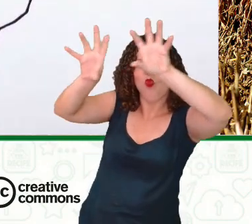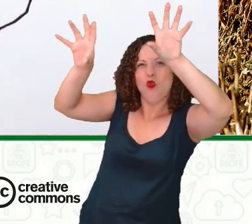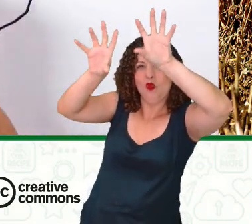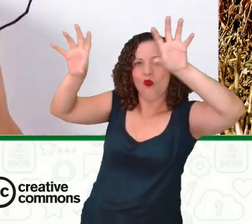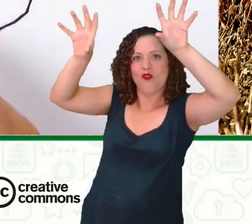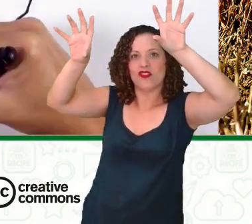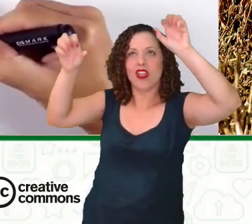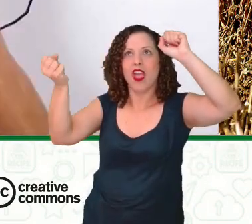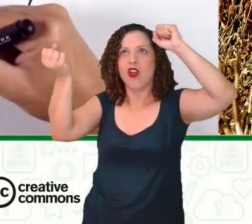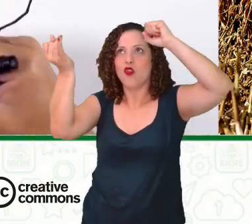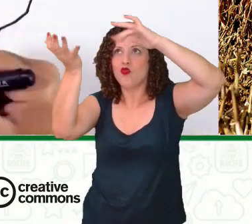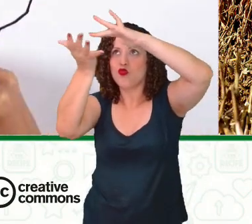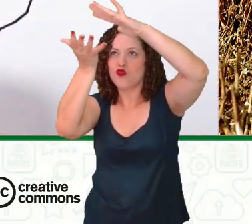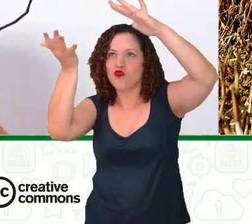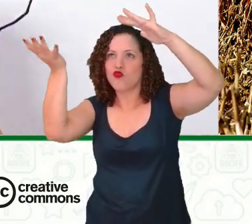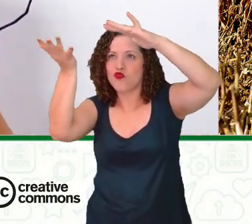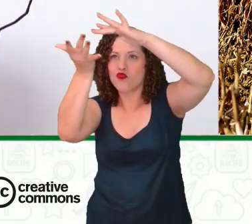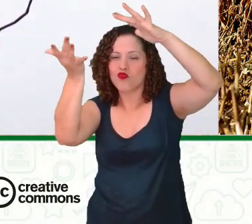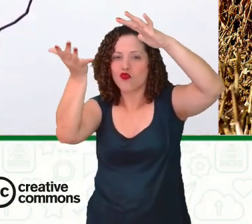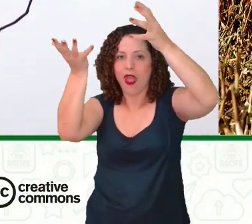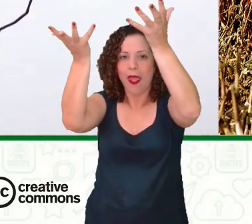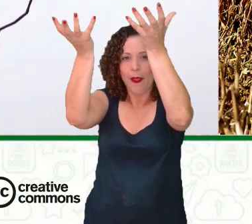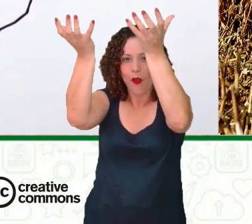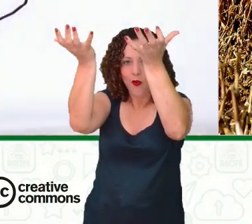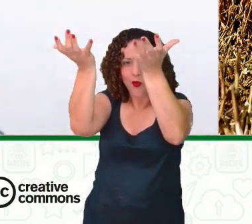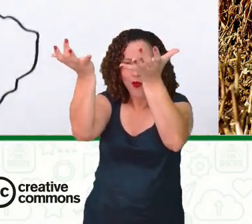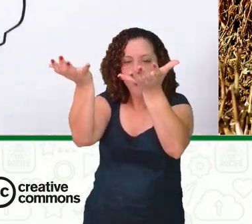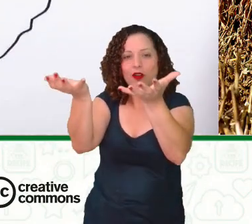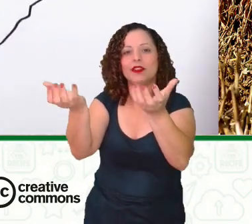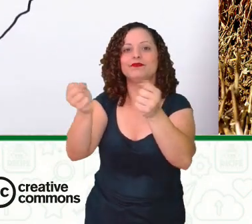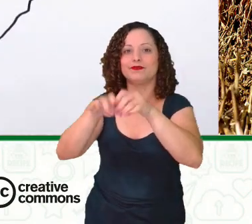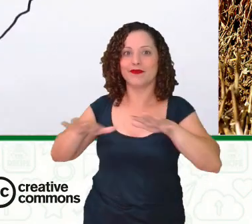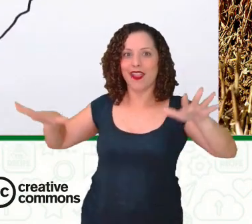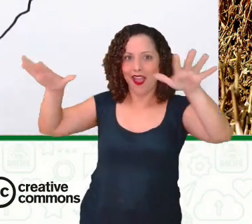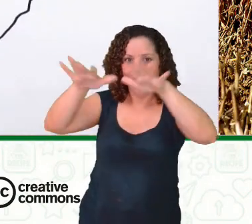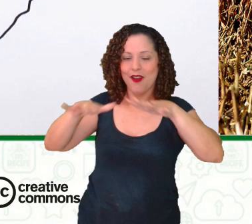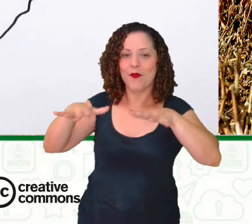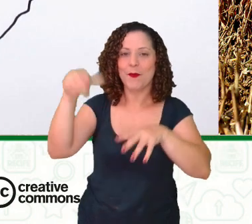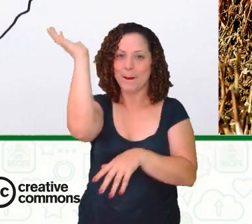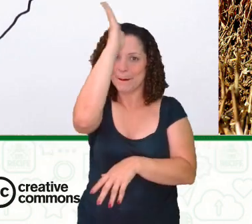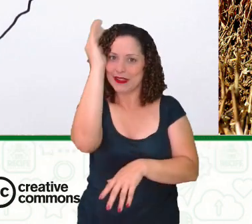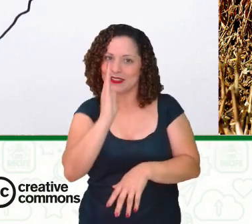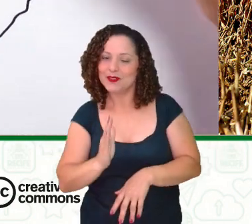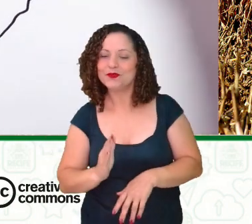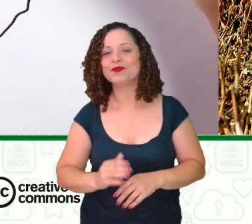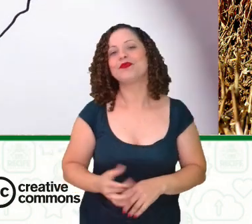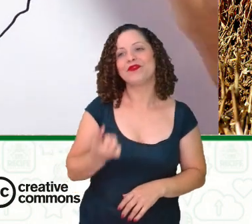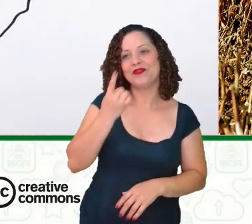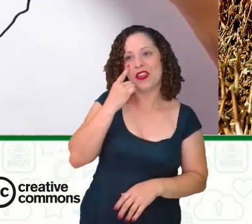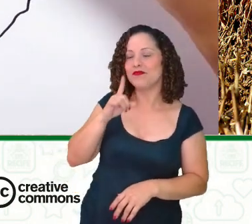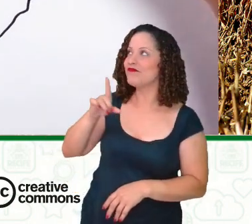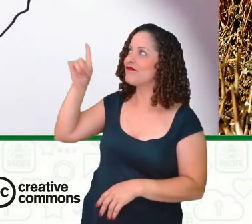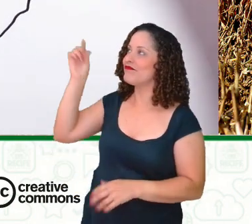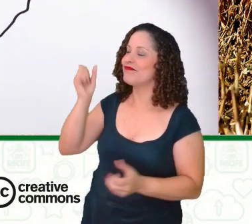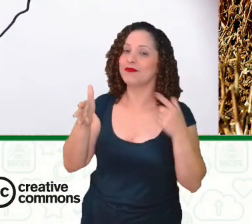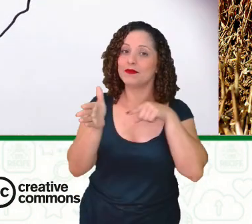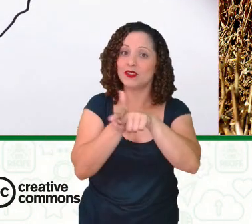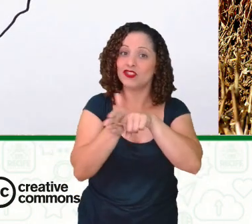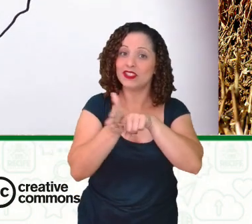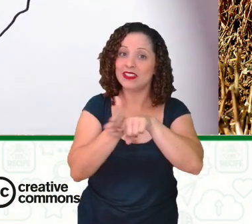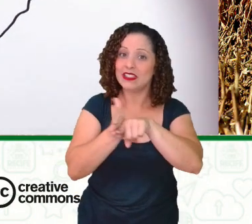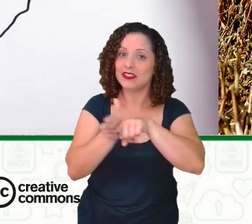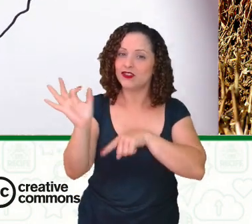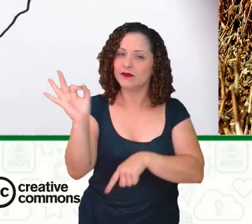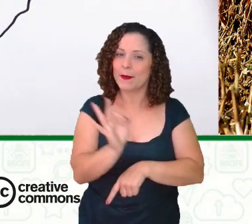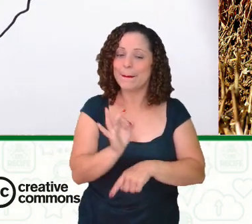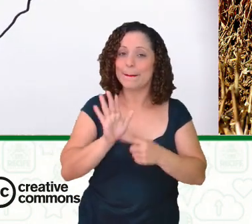rios voadores partem para as demais regiões do nosso país. Quer ver só? Estas pesquisas mostram que a